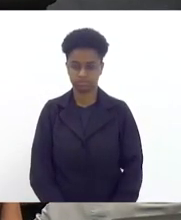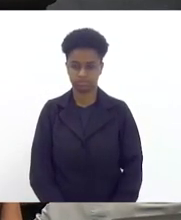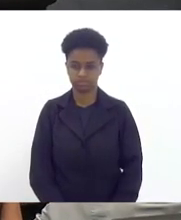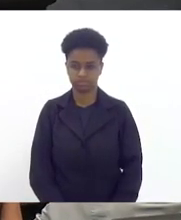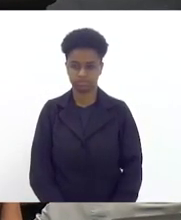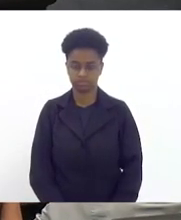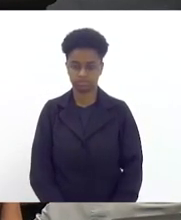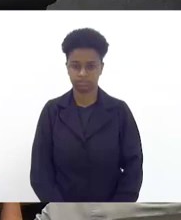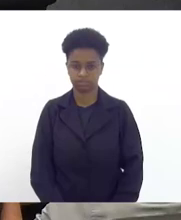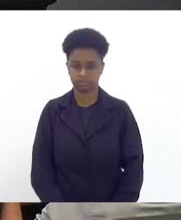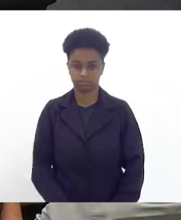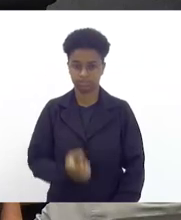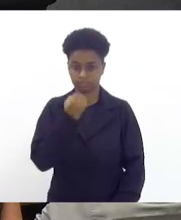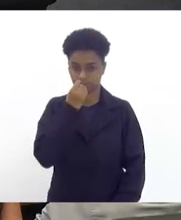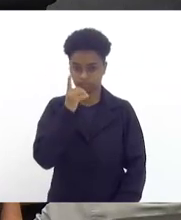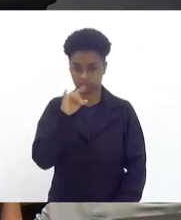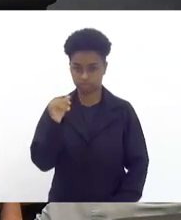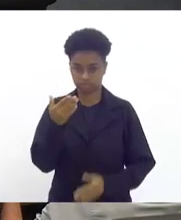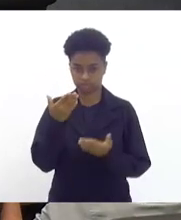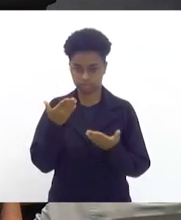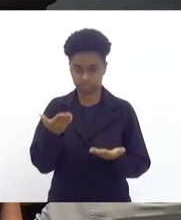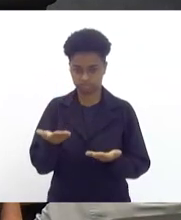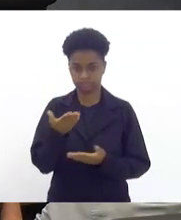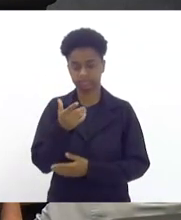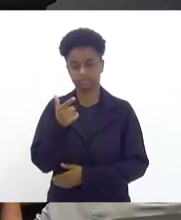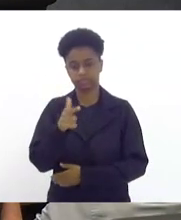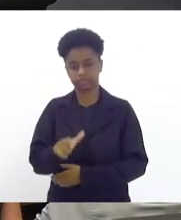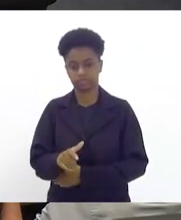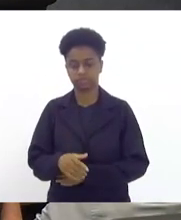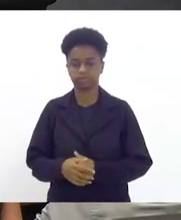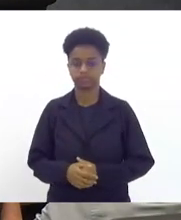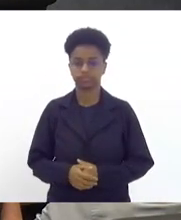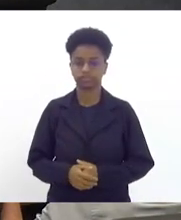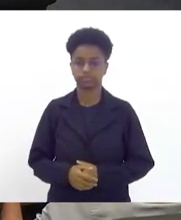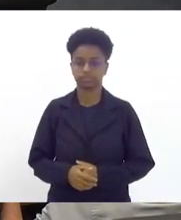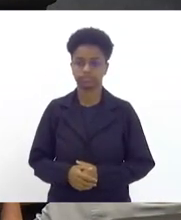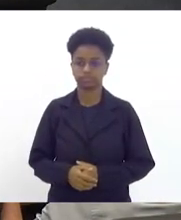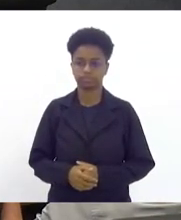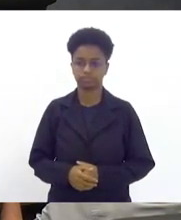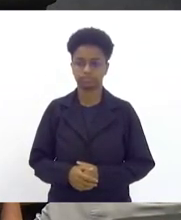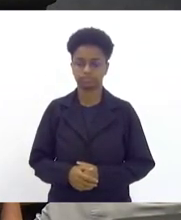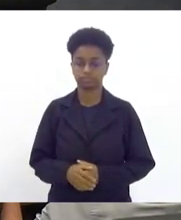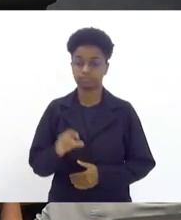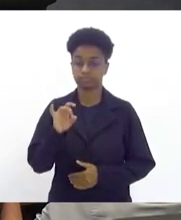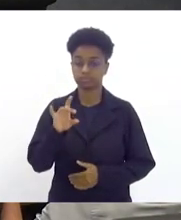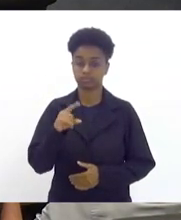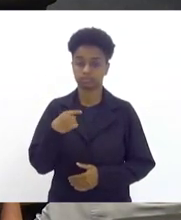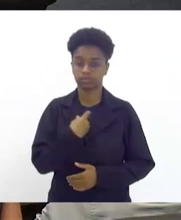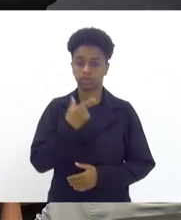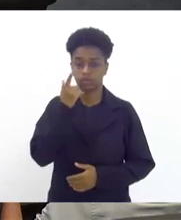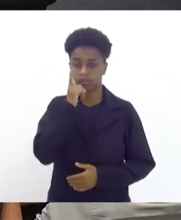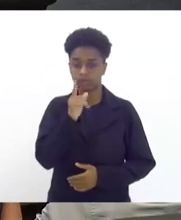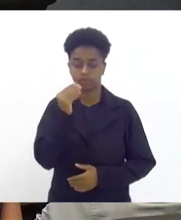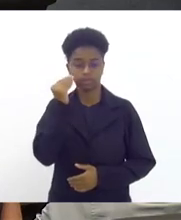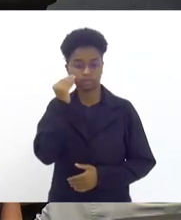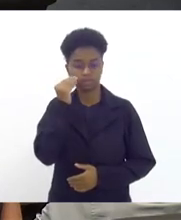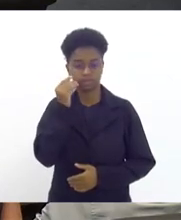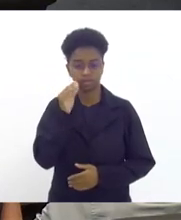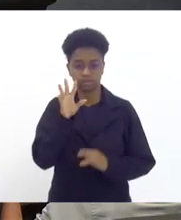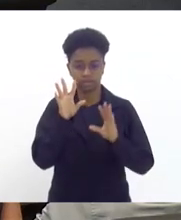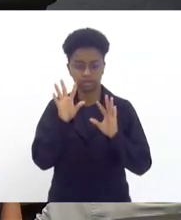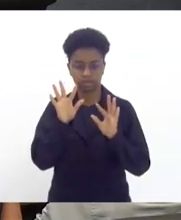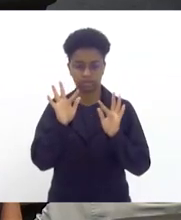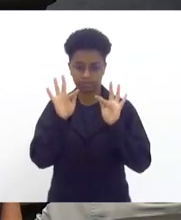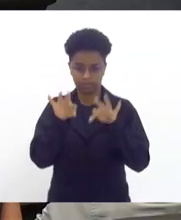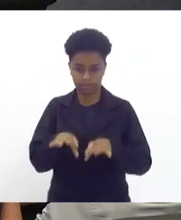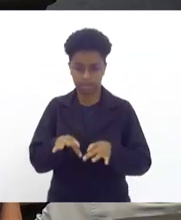foi bom dia novamente é só para a gente conseguir terminar aqui muita gente falou